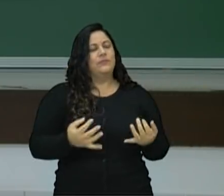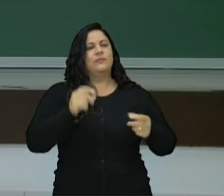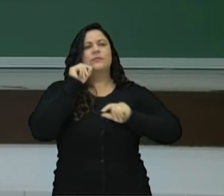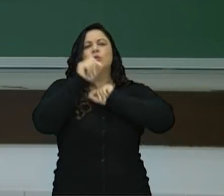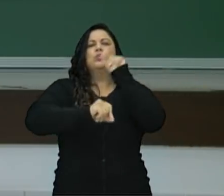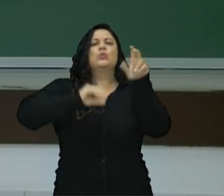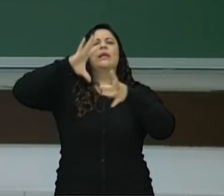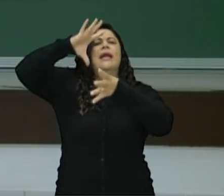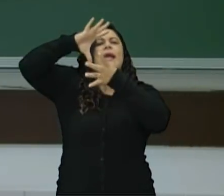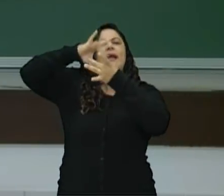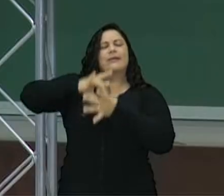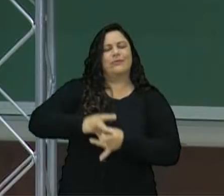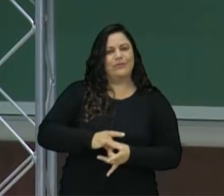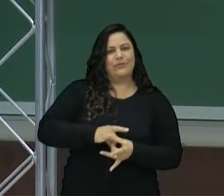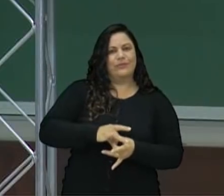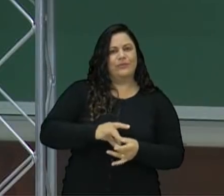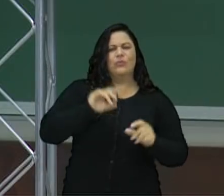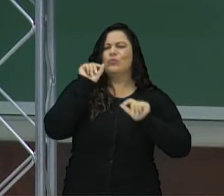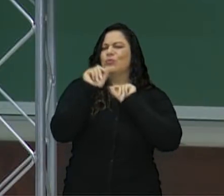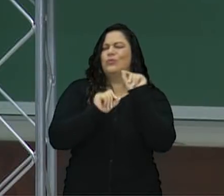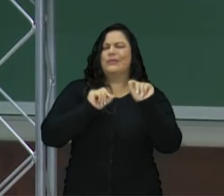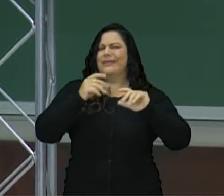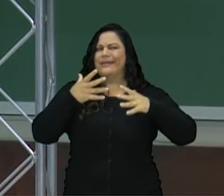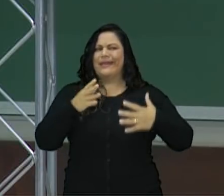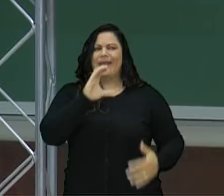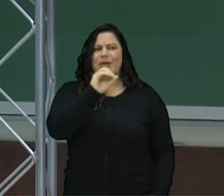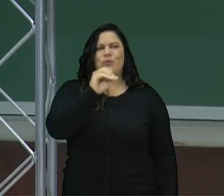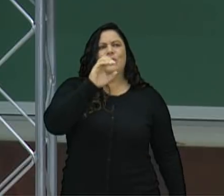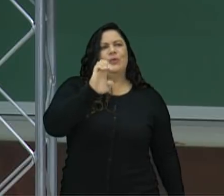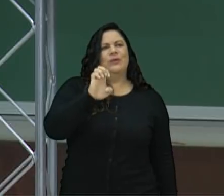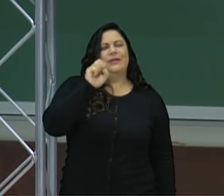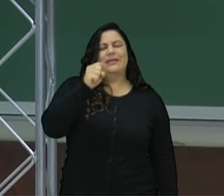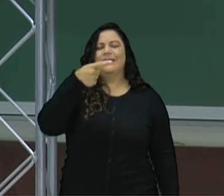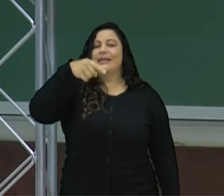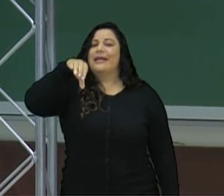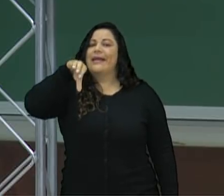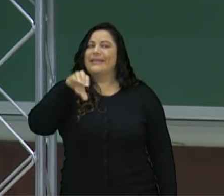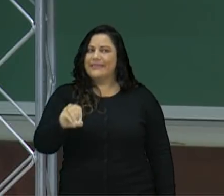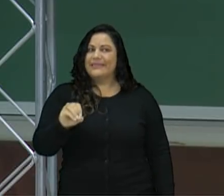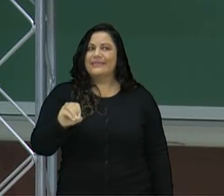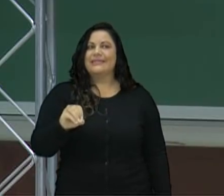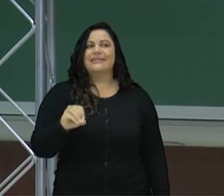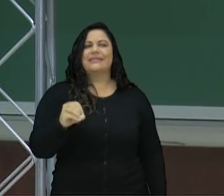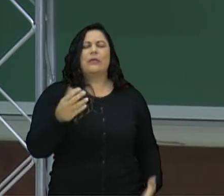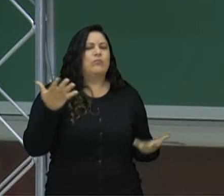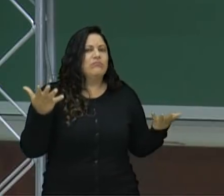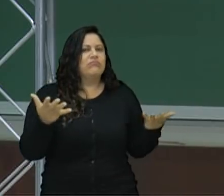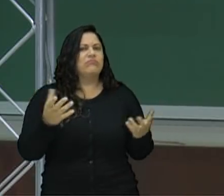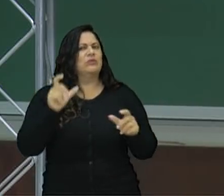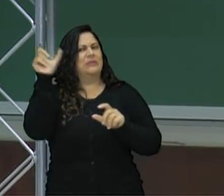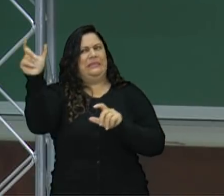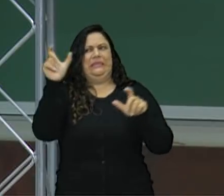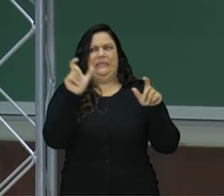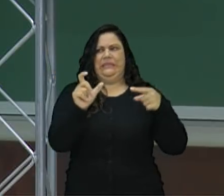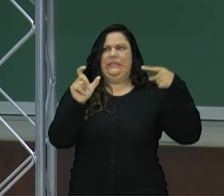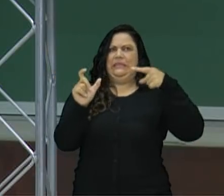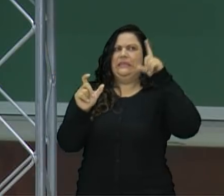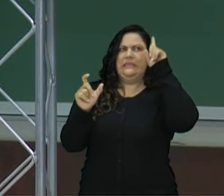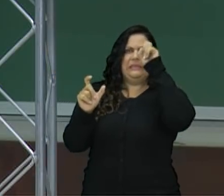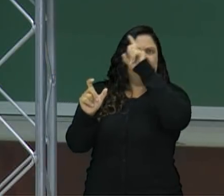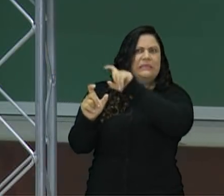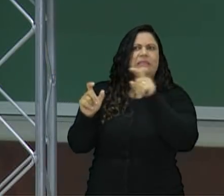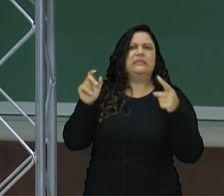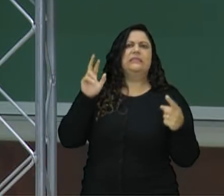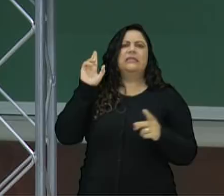por referência endofórica? Nossa, professora, quantas palavras difíceis que a professora está apresentando hoje. Então, hoje a gente